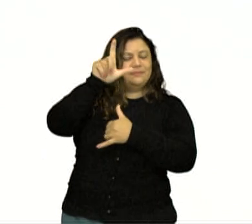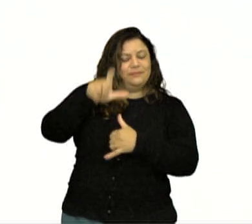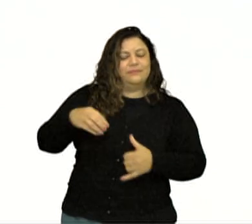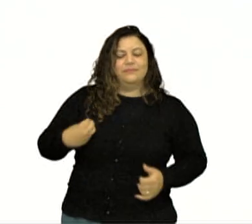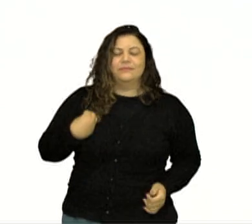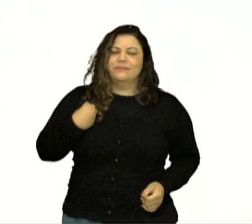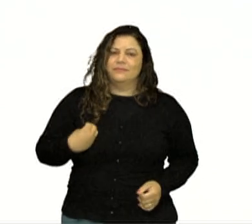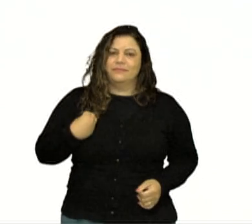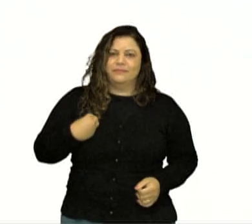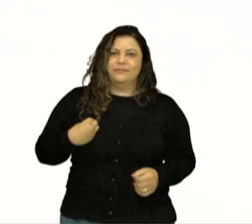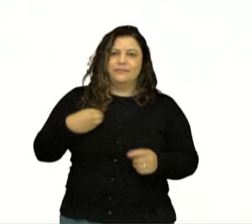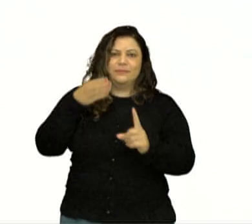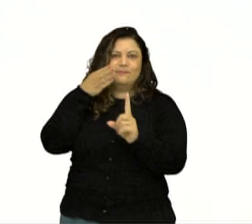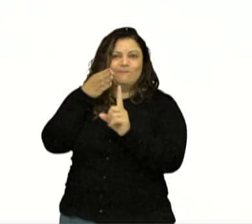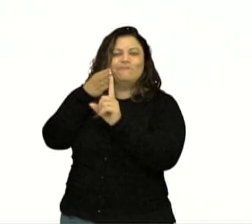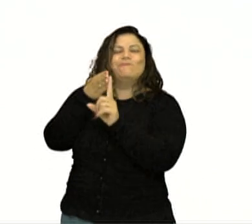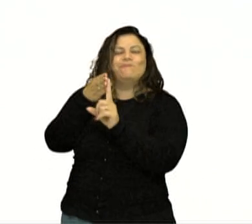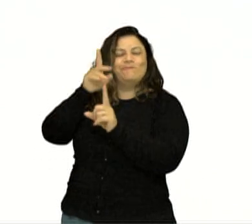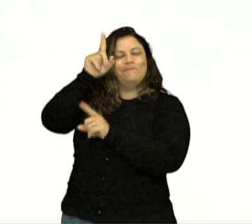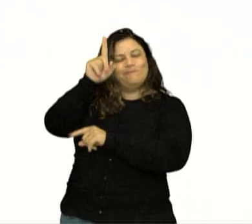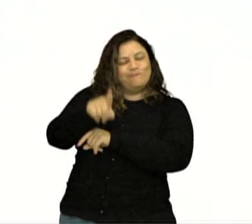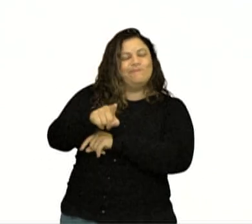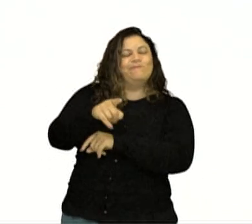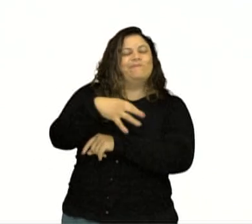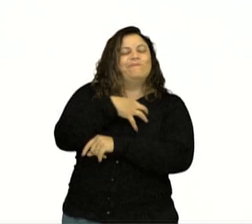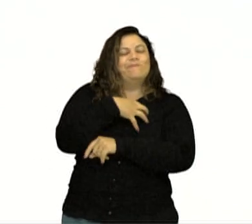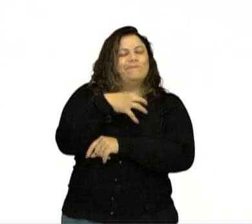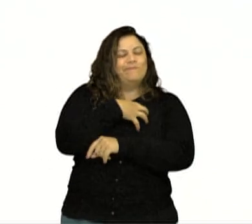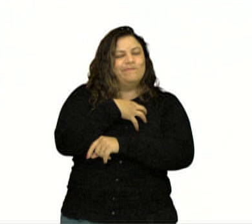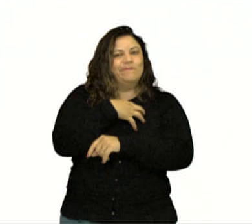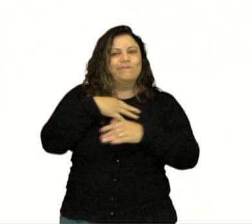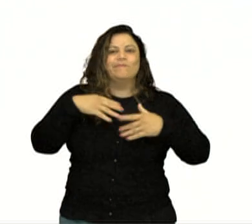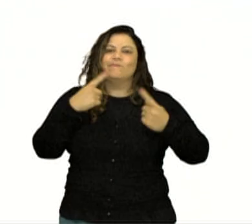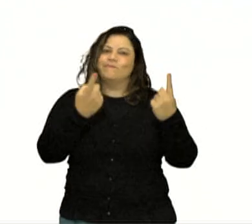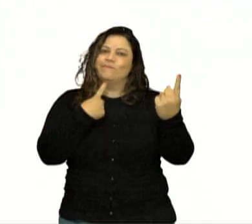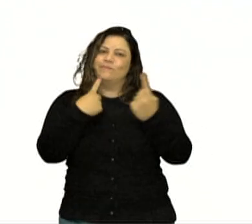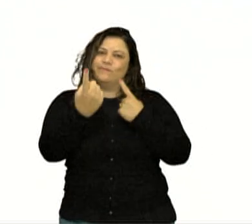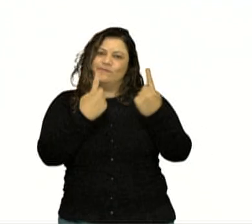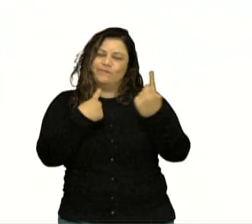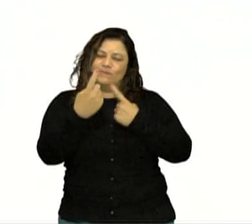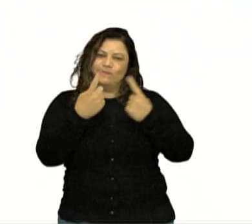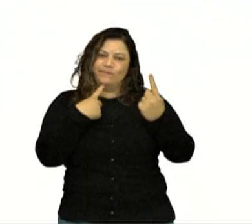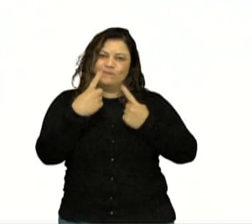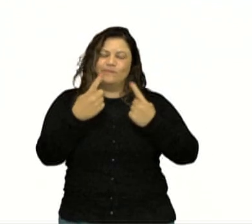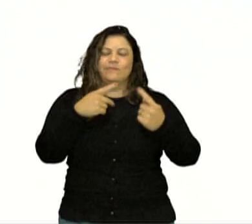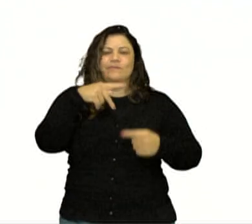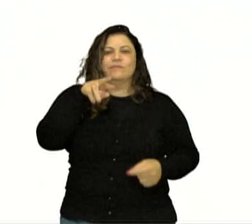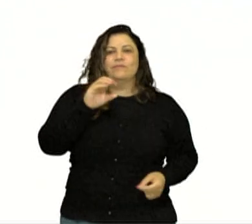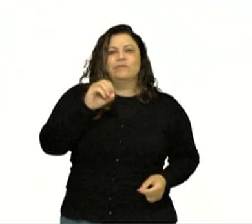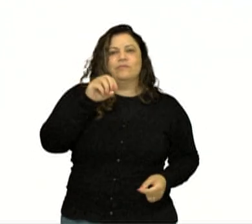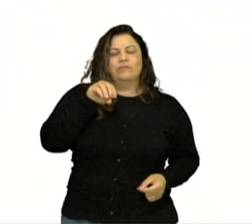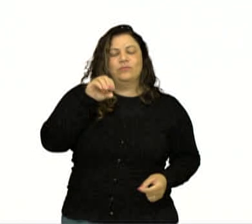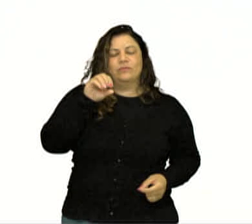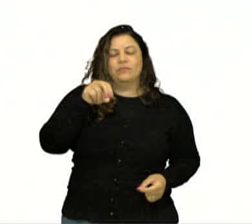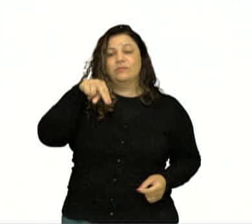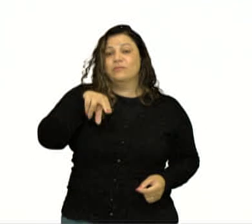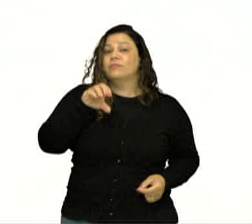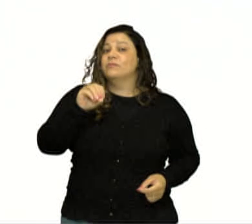vivamente afetada. É isso que nós temos aqui discutido dentro dos pronominais de maneira